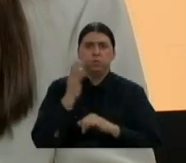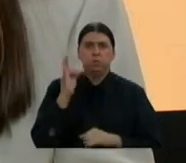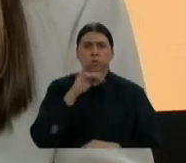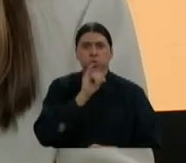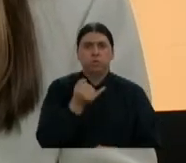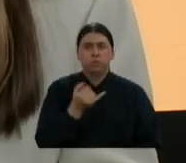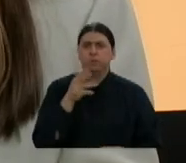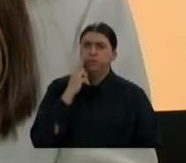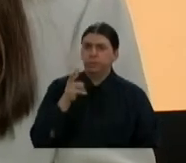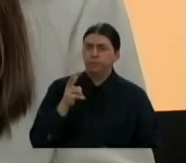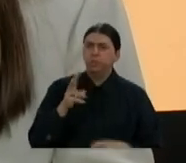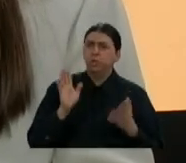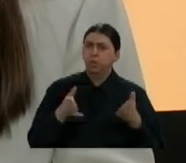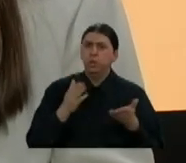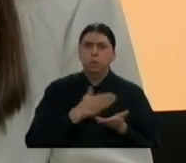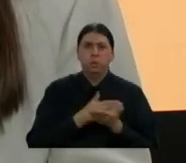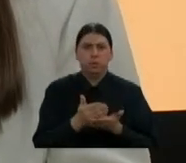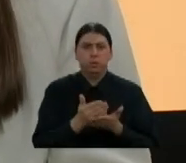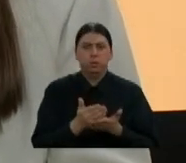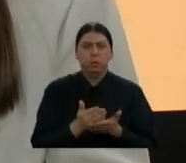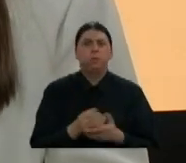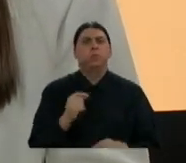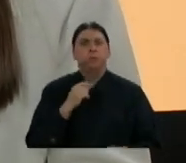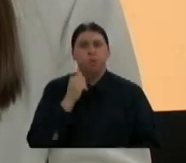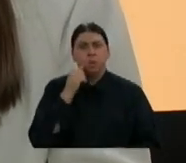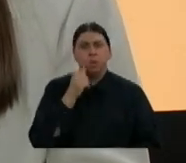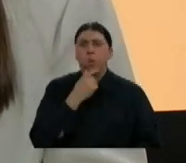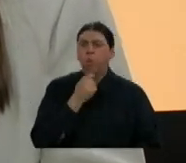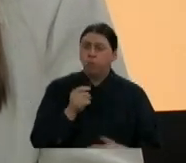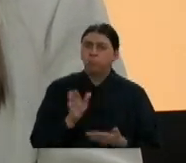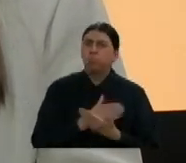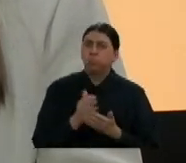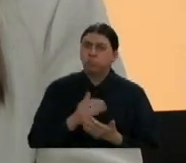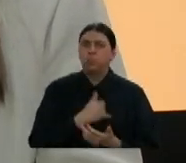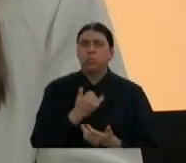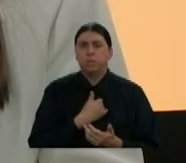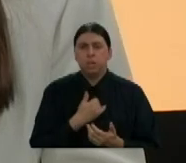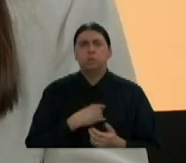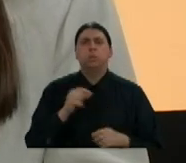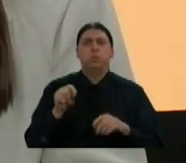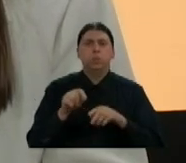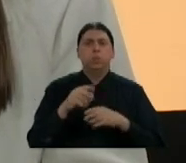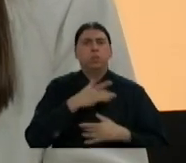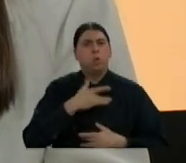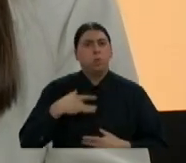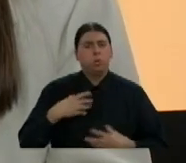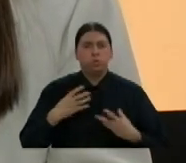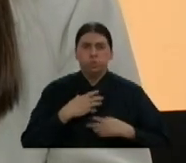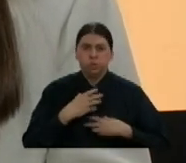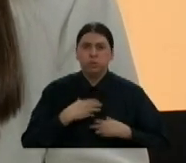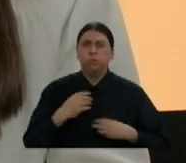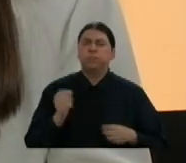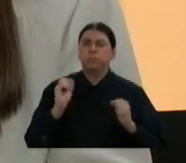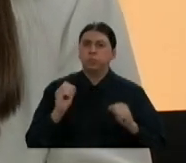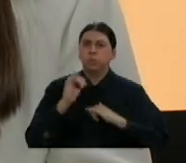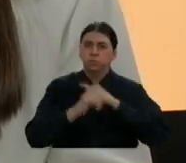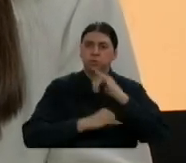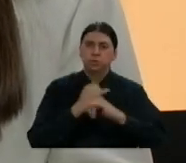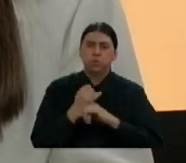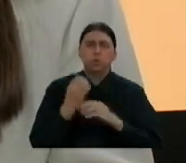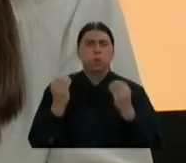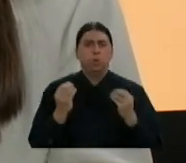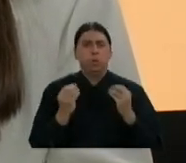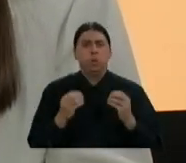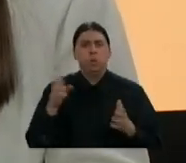conta iniciais sexo idade e situação de saúde você pode verificar no site do tribunal de justiça os aptos à adoção